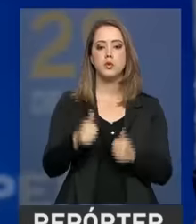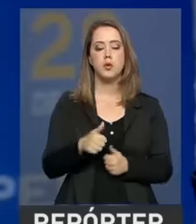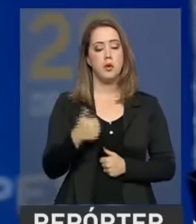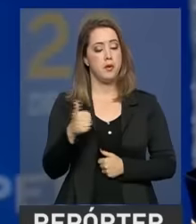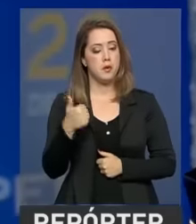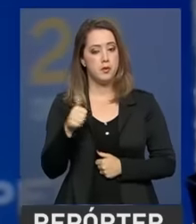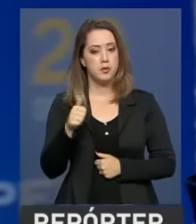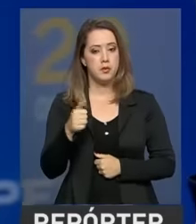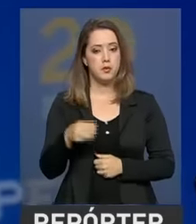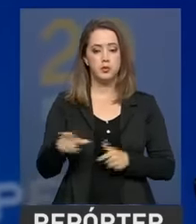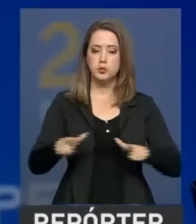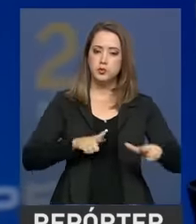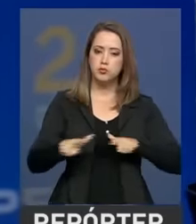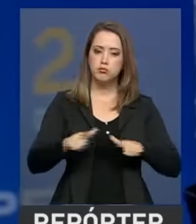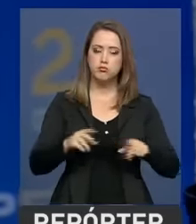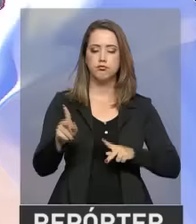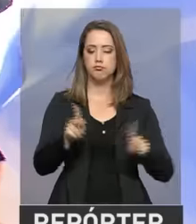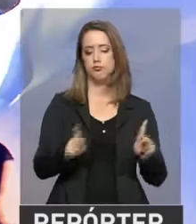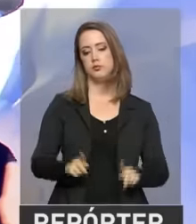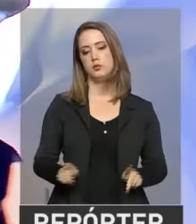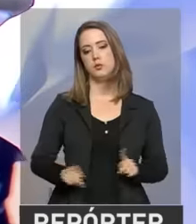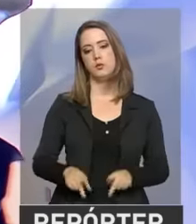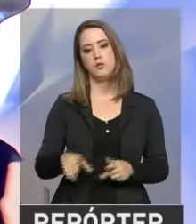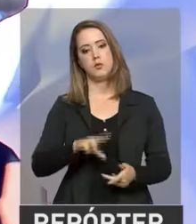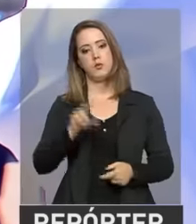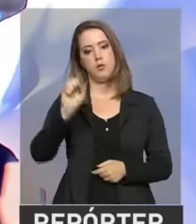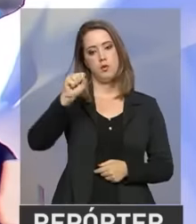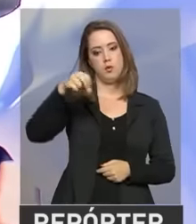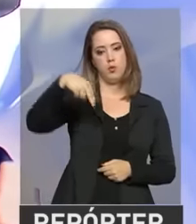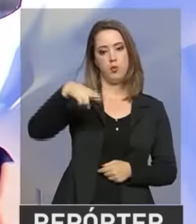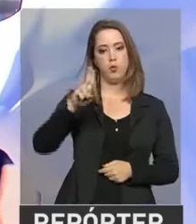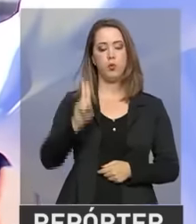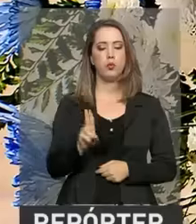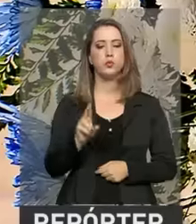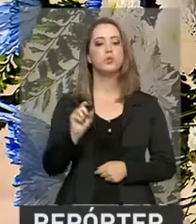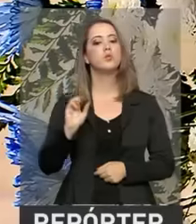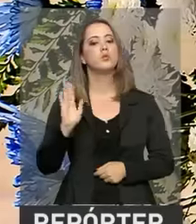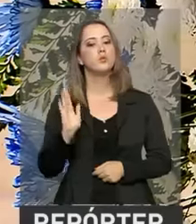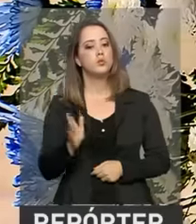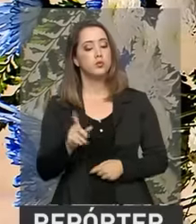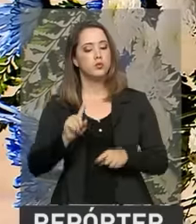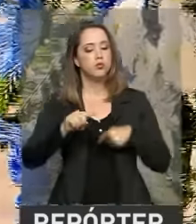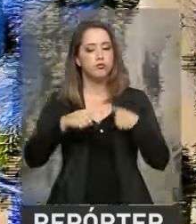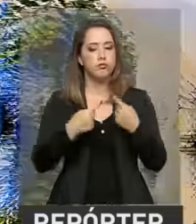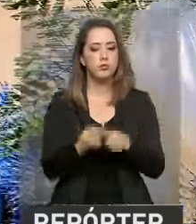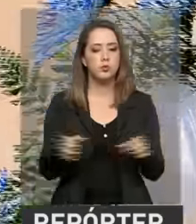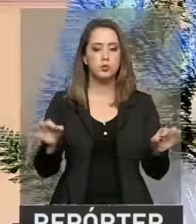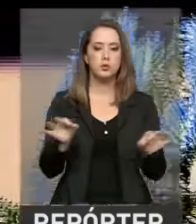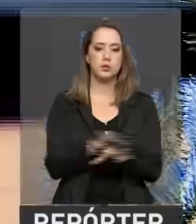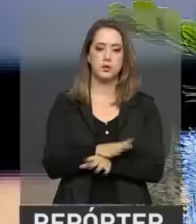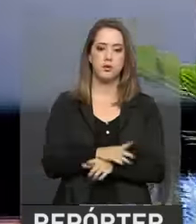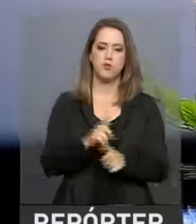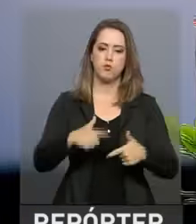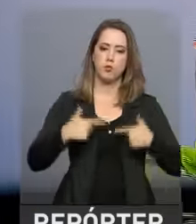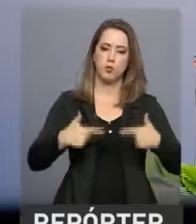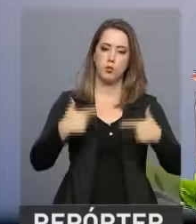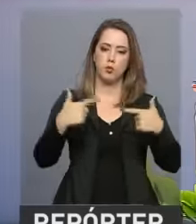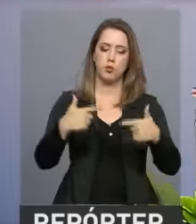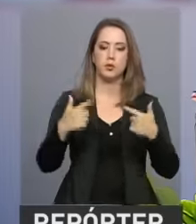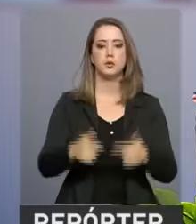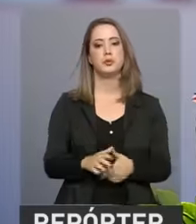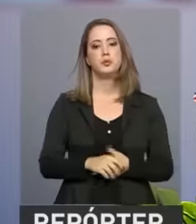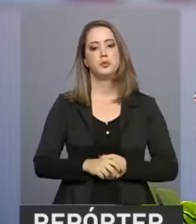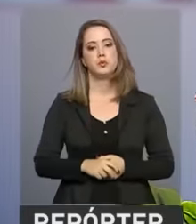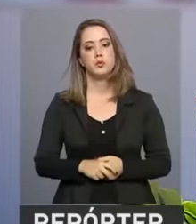Segurança da ONU em 29 de maio de 1948 após o fim da guerra árabe-israelense no Oriente